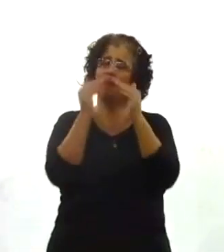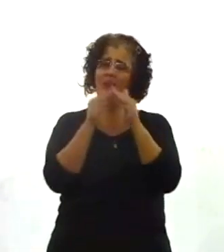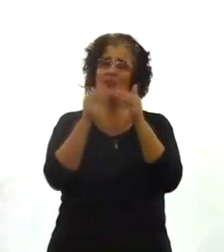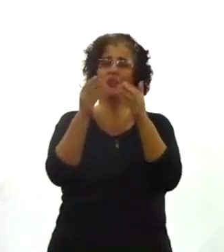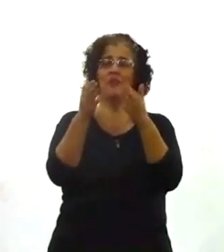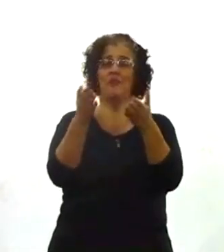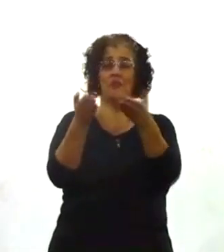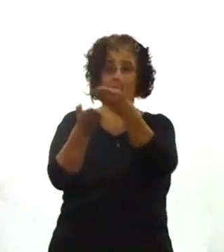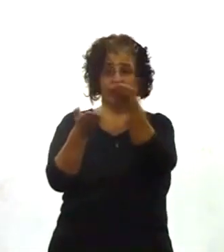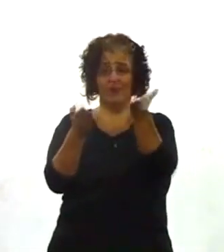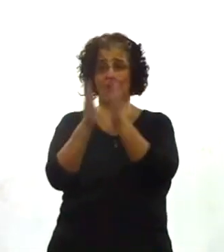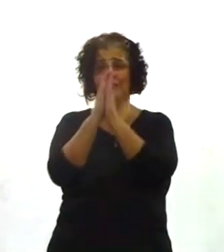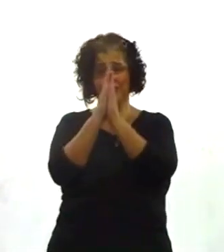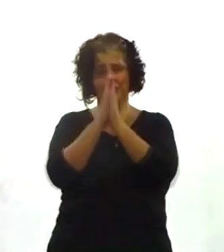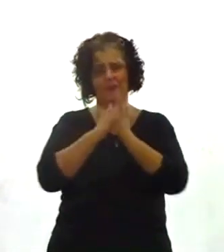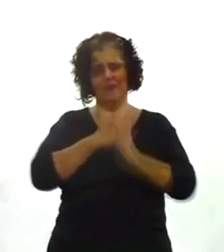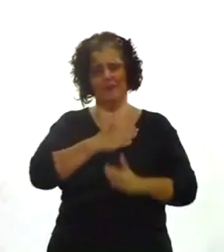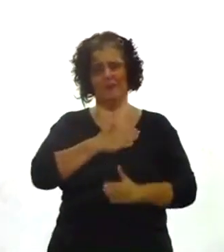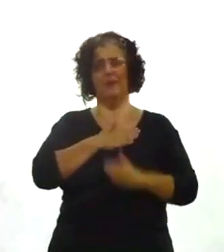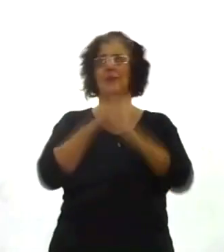Um homem chamado Sargan